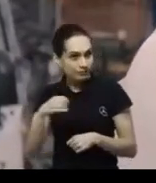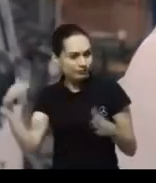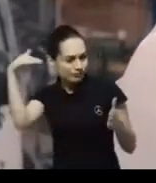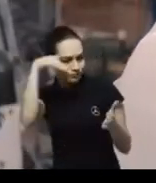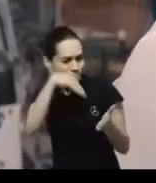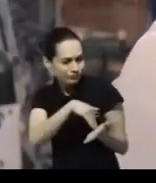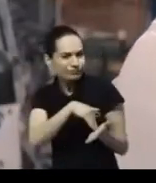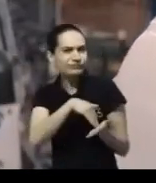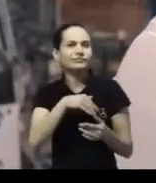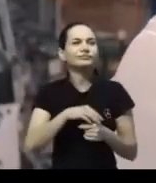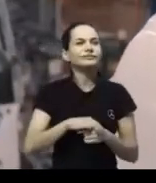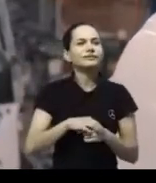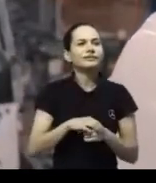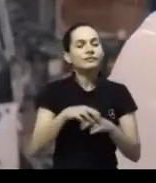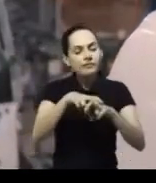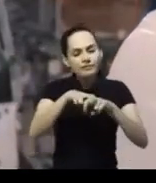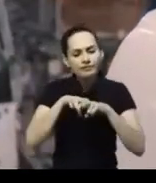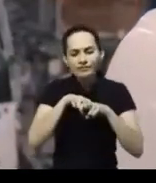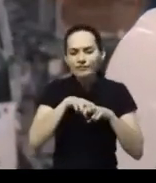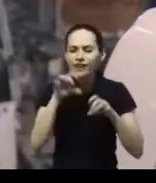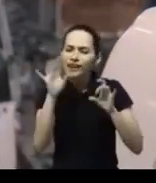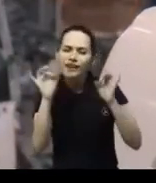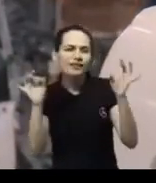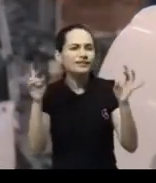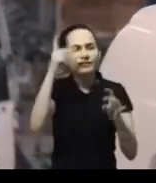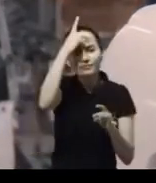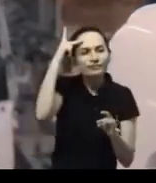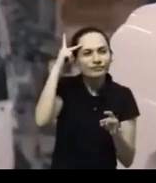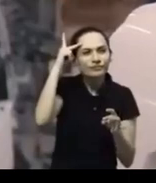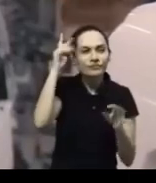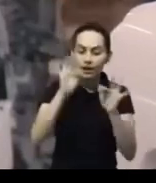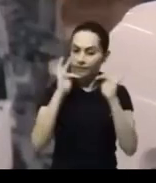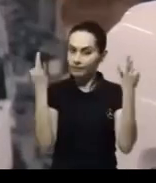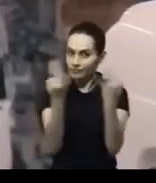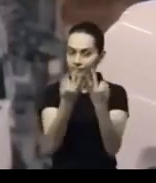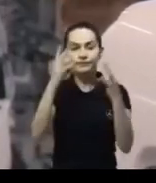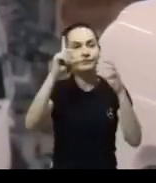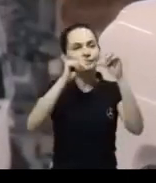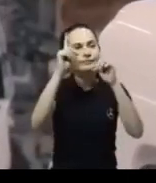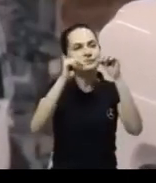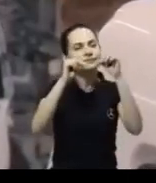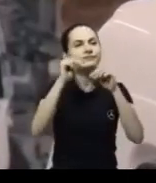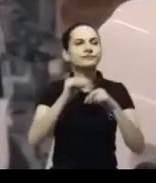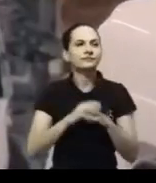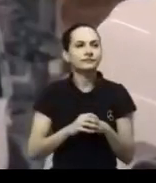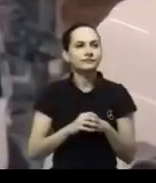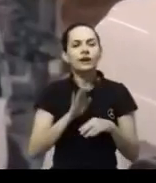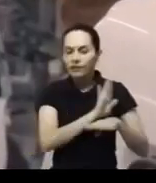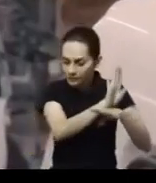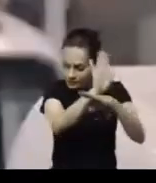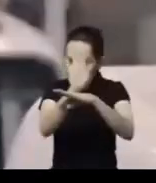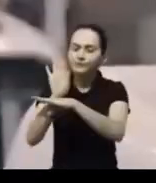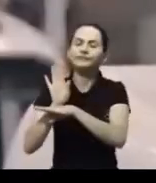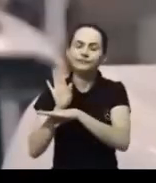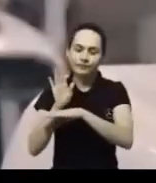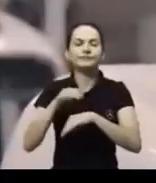aqui é porque cada integrante da família Mercedes-Benz dá a sua